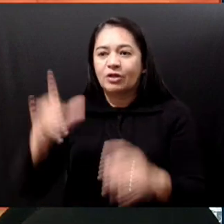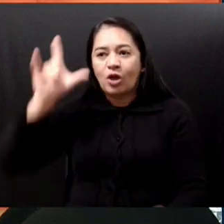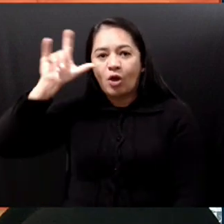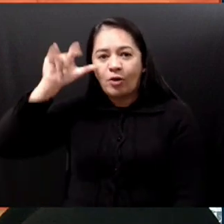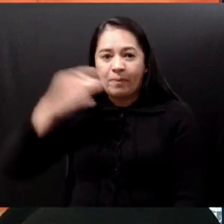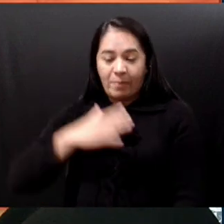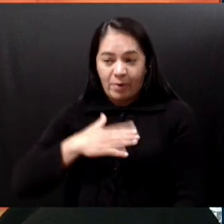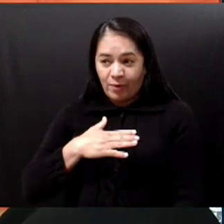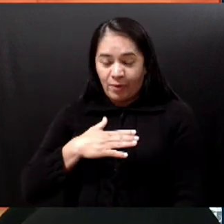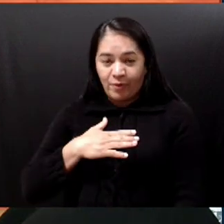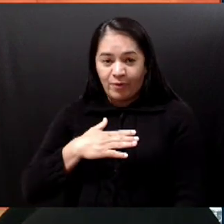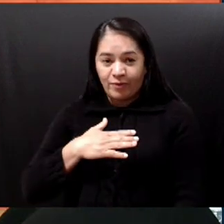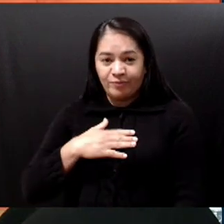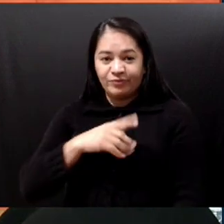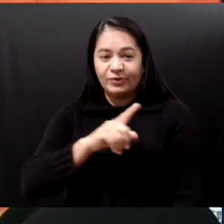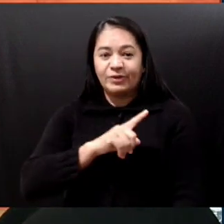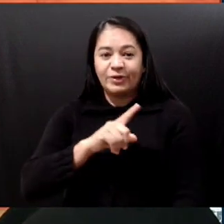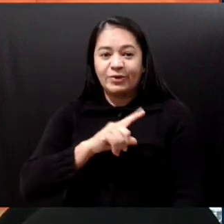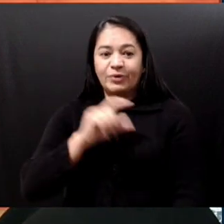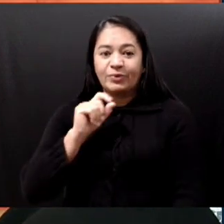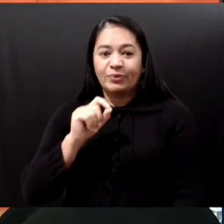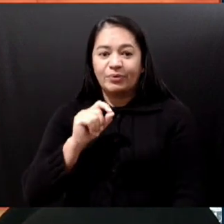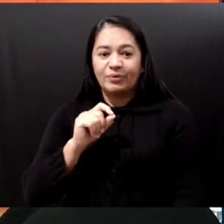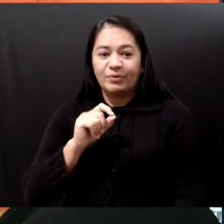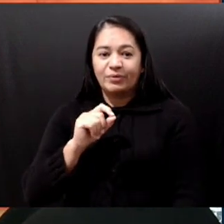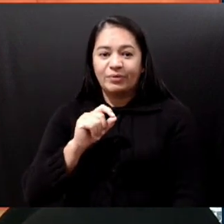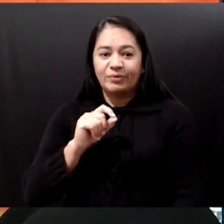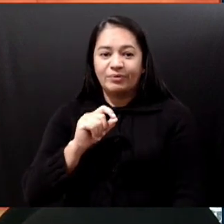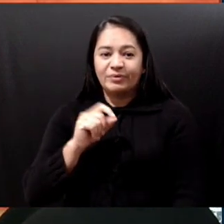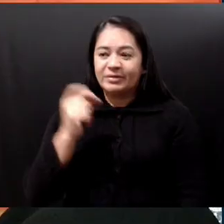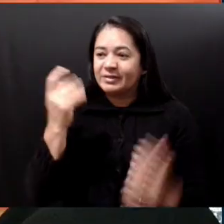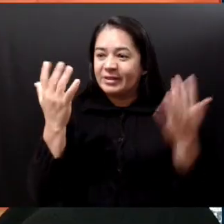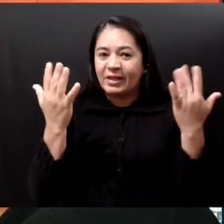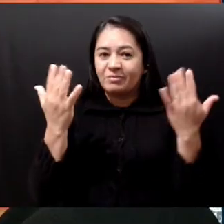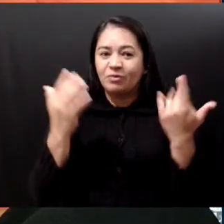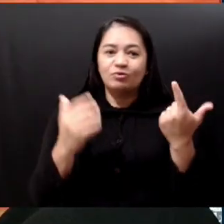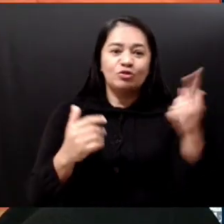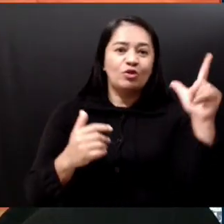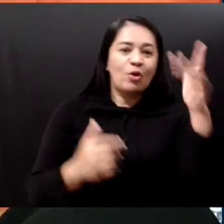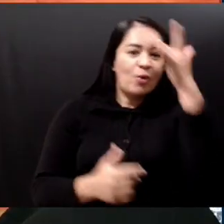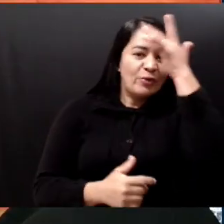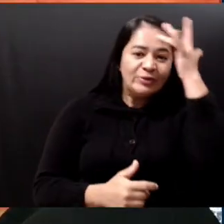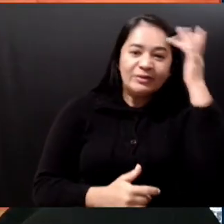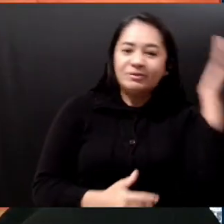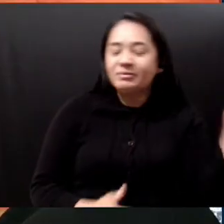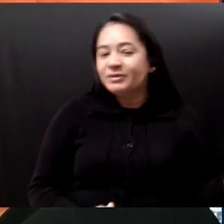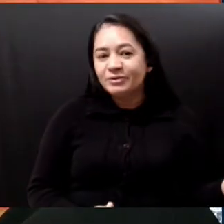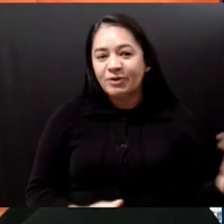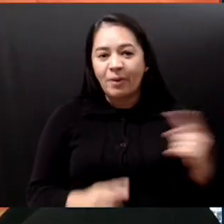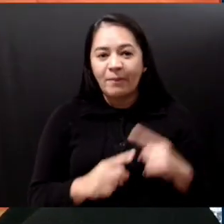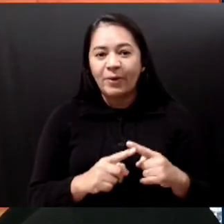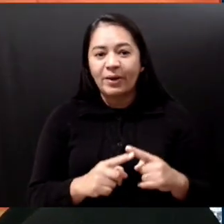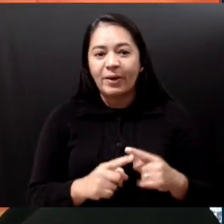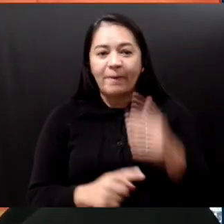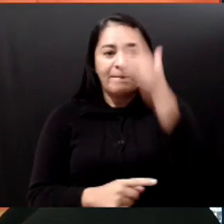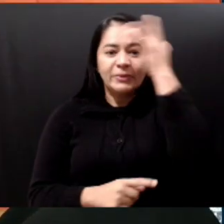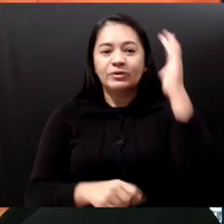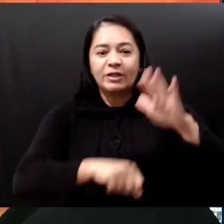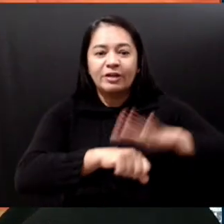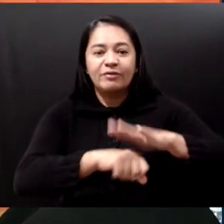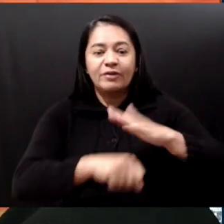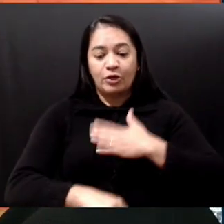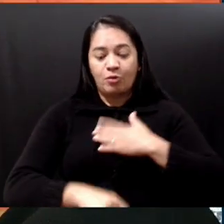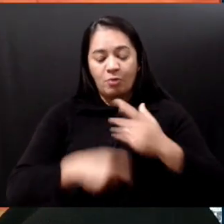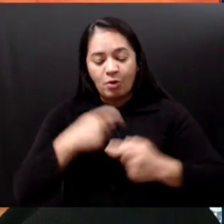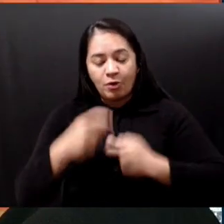tem ele tem mãos de terceiros, né, porque são pessoas que fazem com que meu negócio,